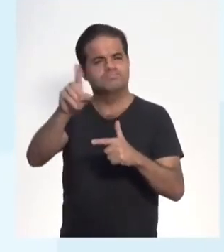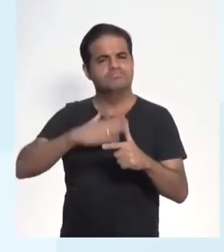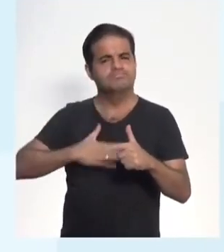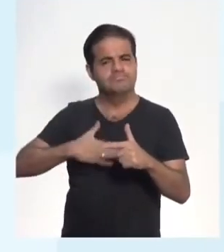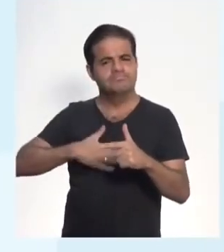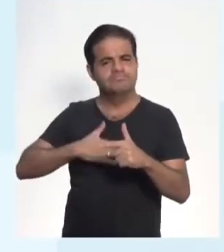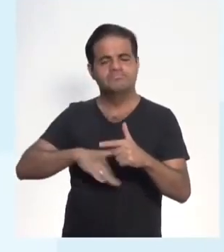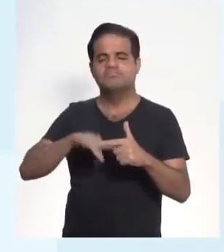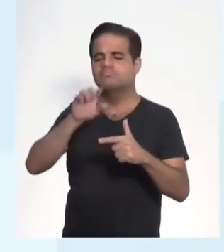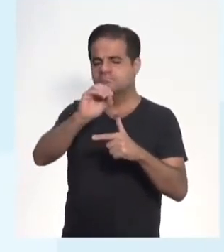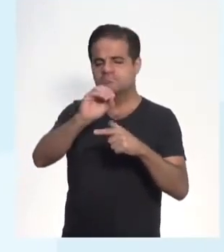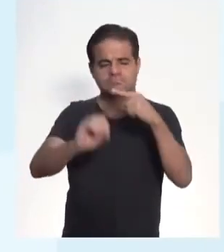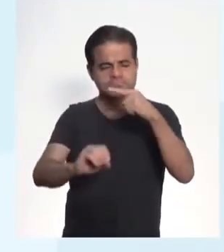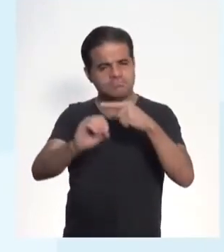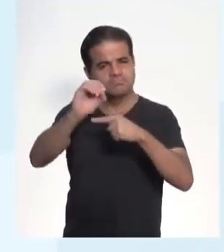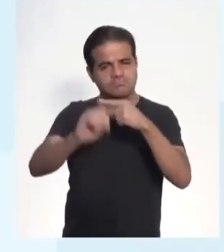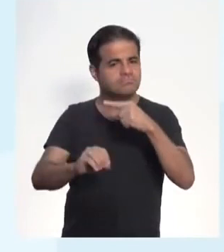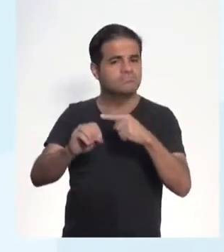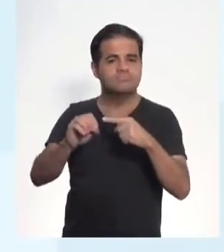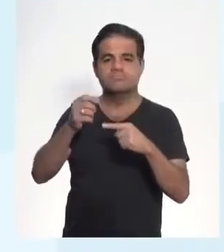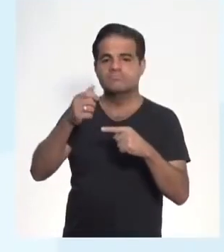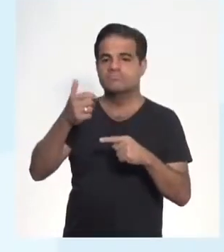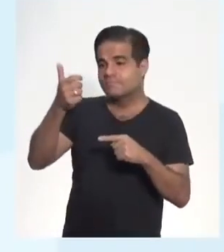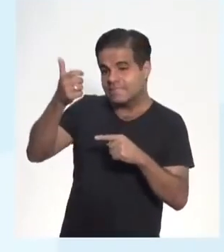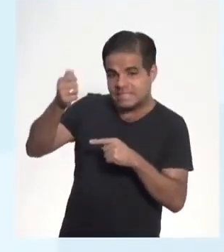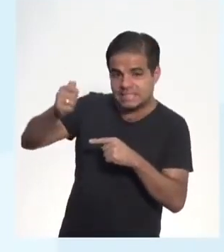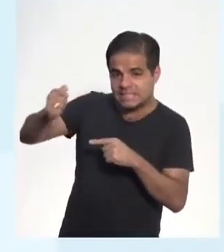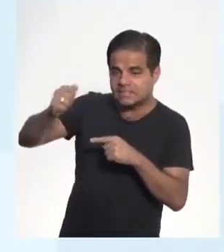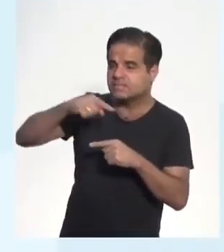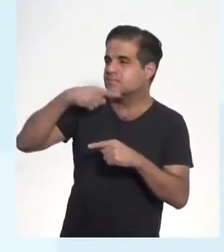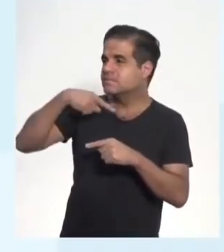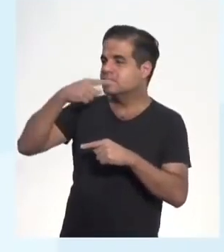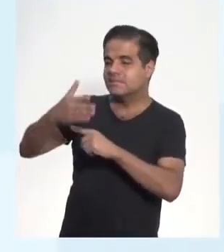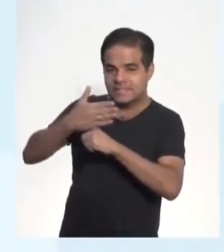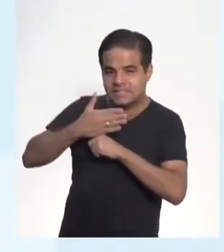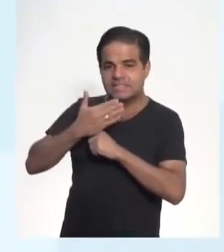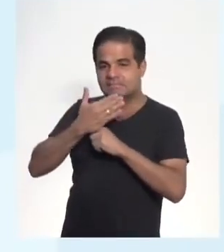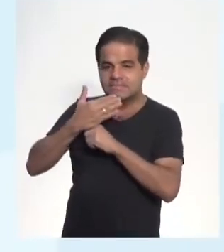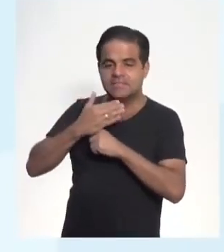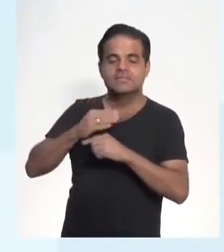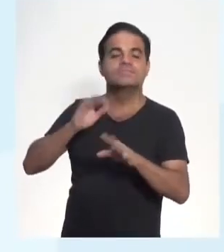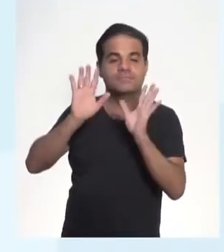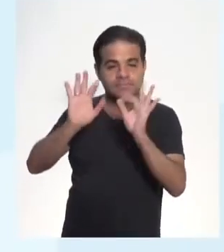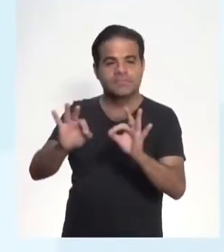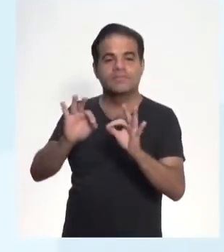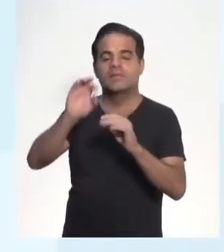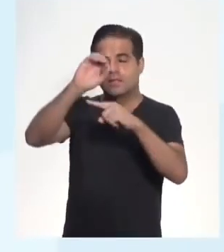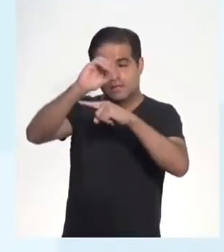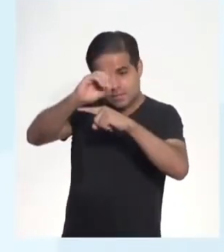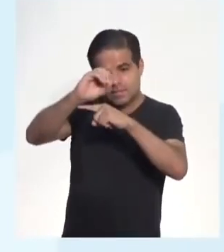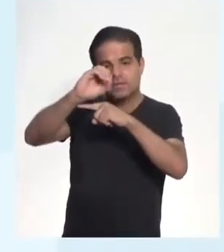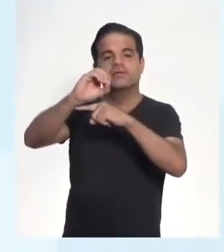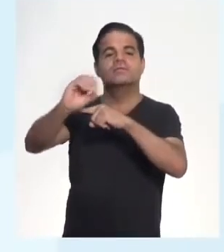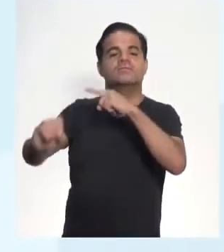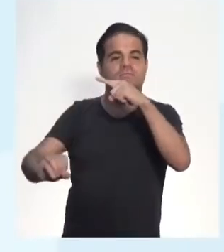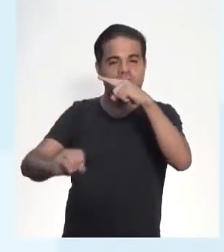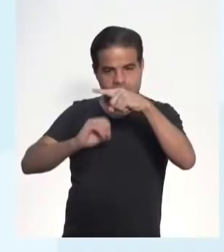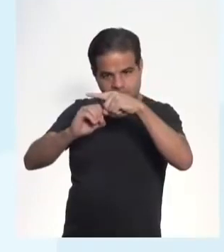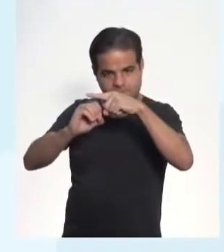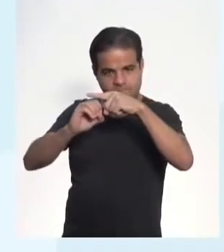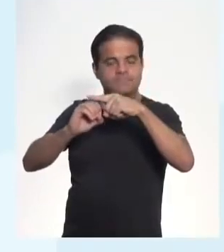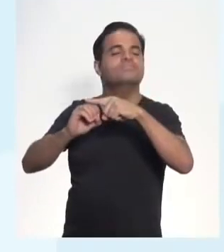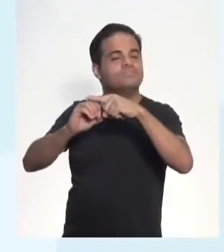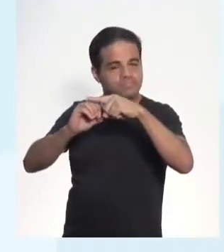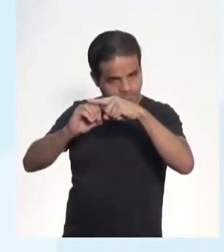tranquilinha, 0 em cima, 0 embaixo, essa caneta hoje não está ajudando, tá ok? Então, olha lá, 0 em cima, 0 embaixo, olha